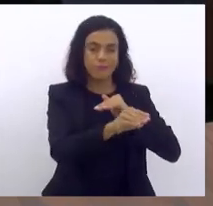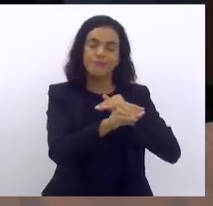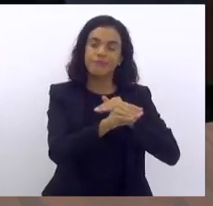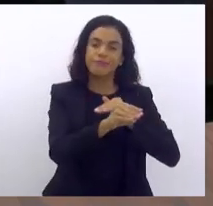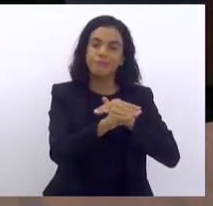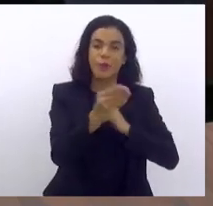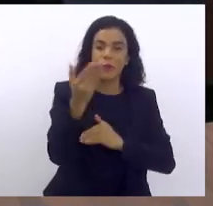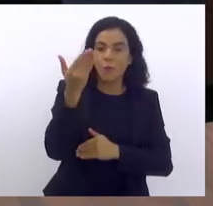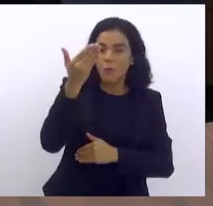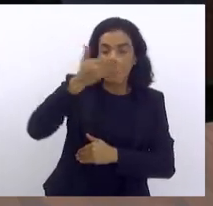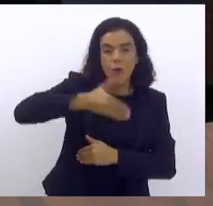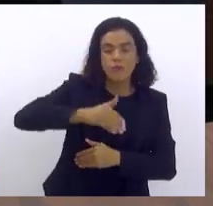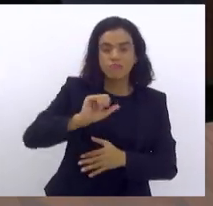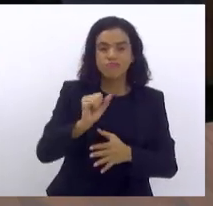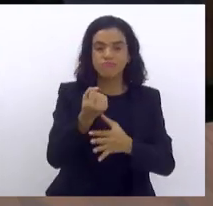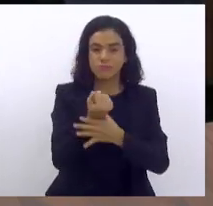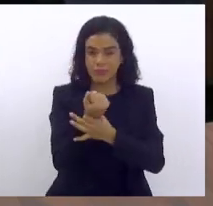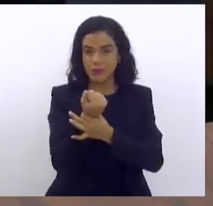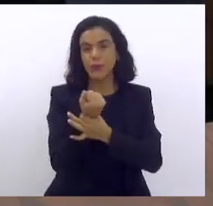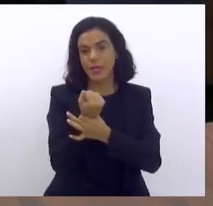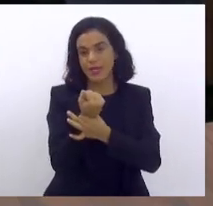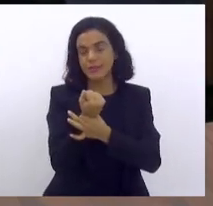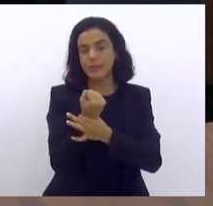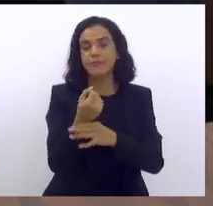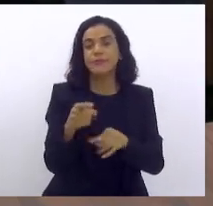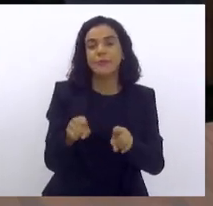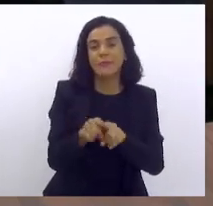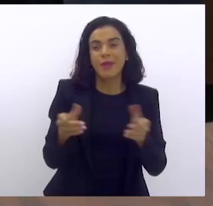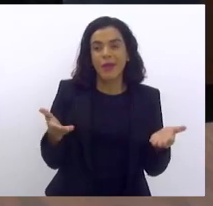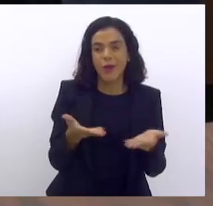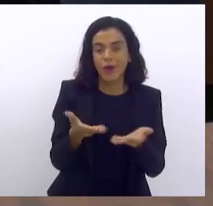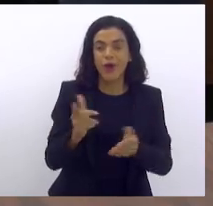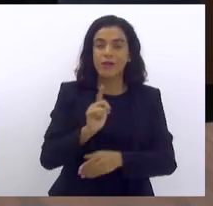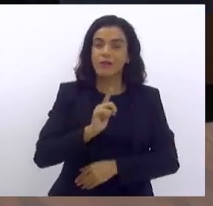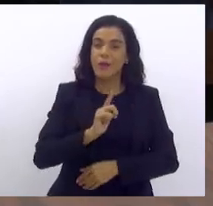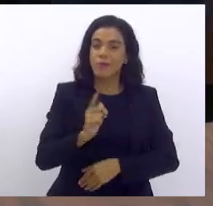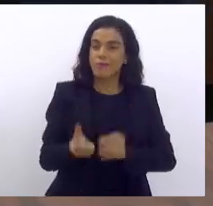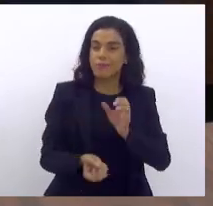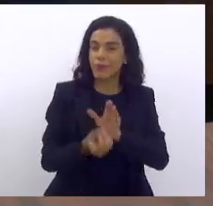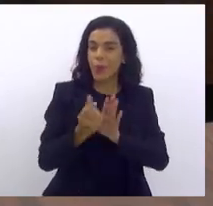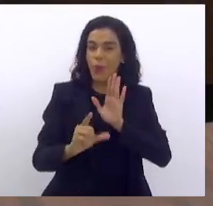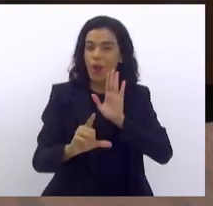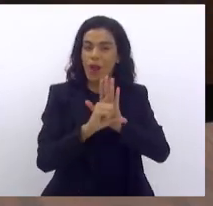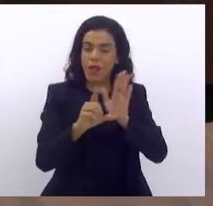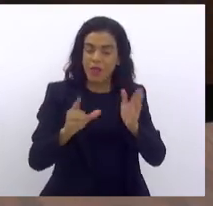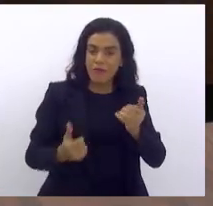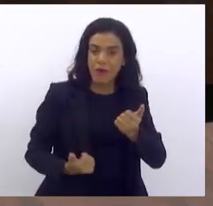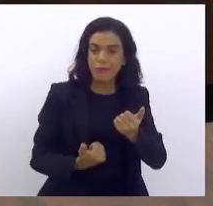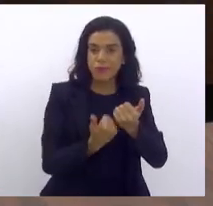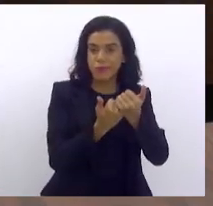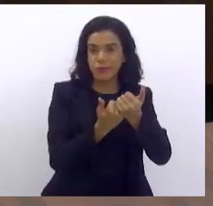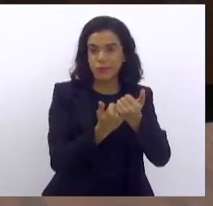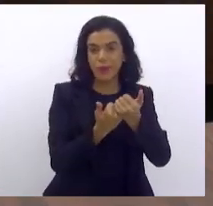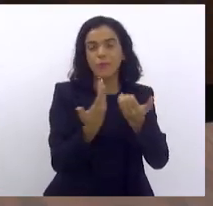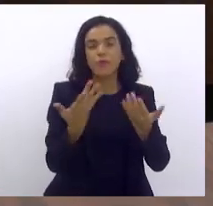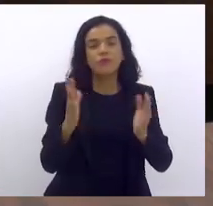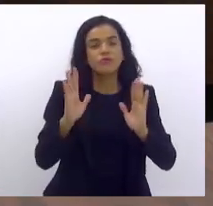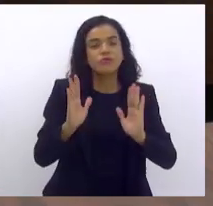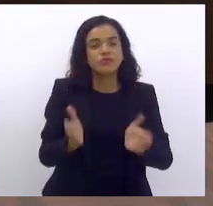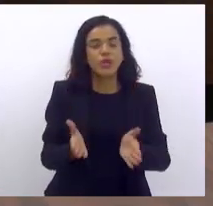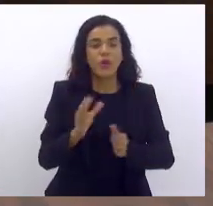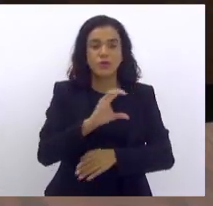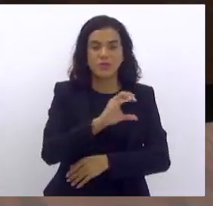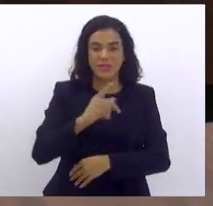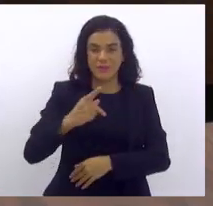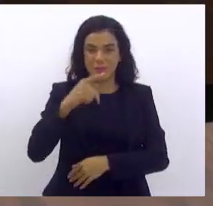probatório sem esses procedimentos, e agora a gente terá uma lei que corroborará com o que é já o